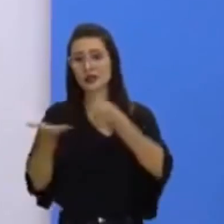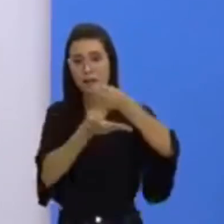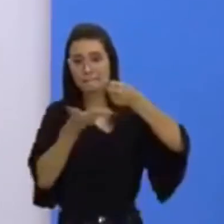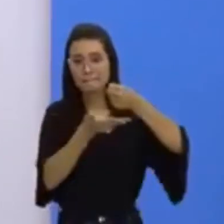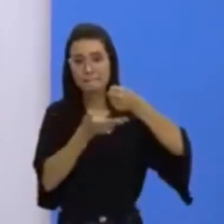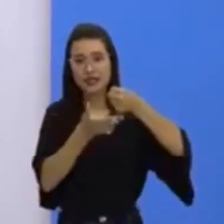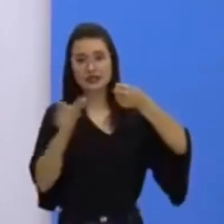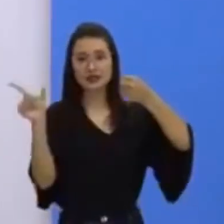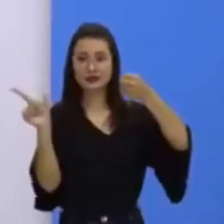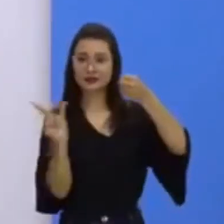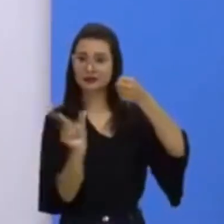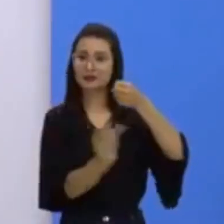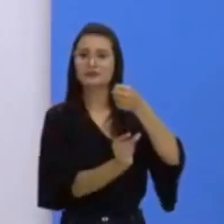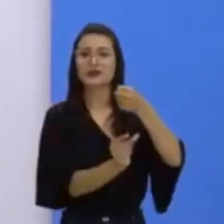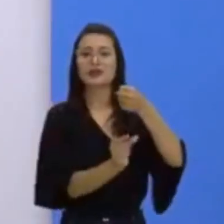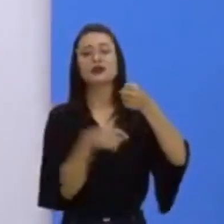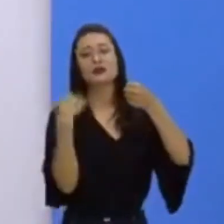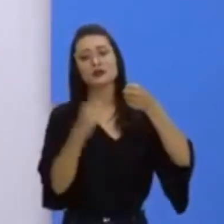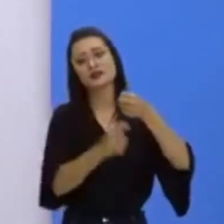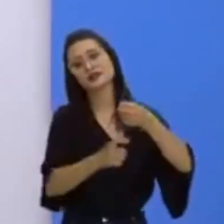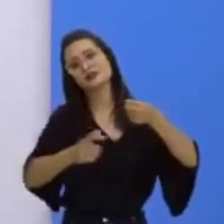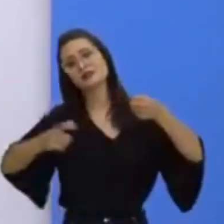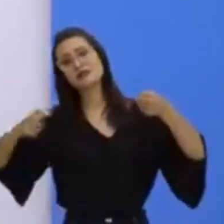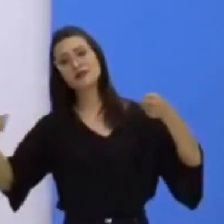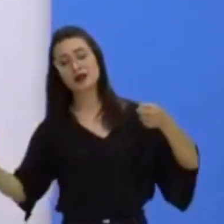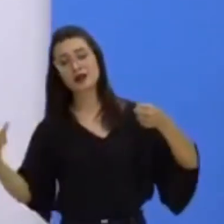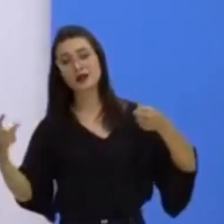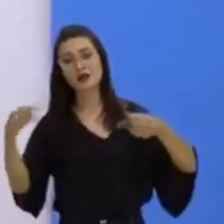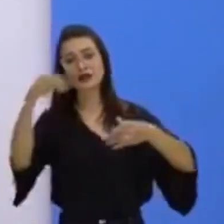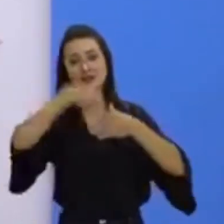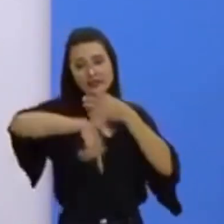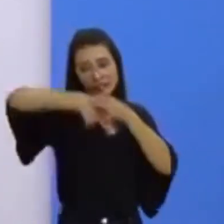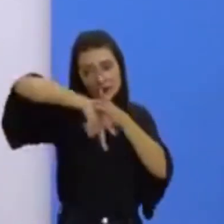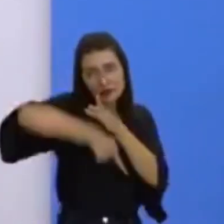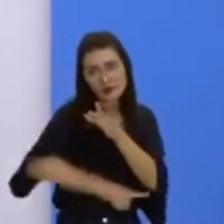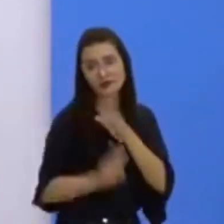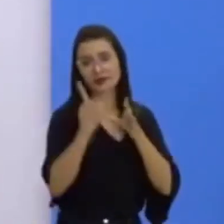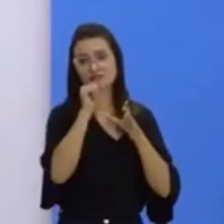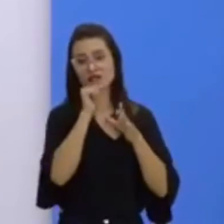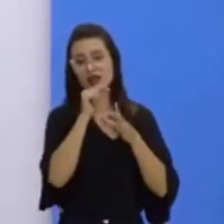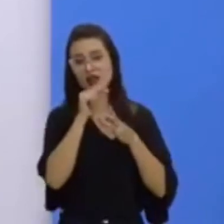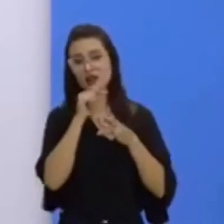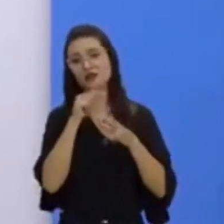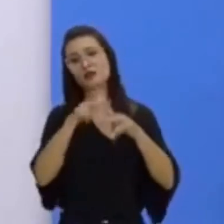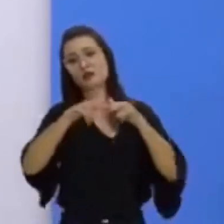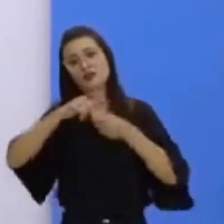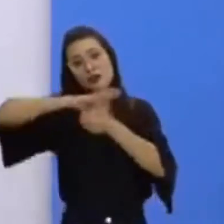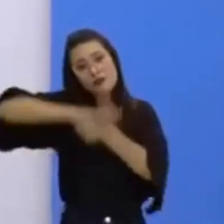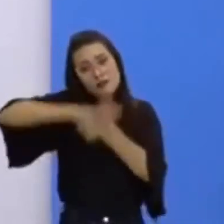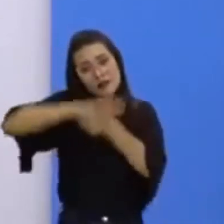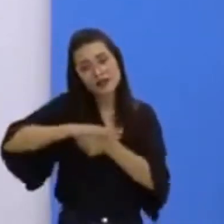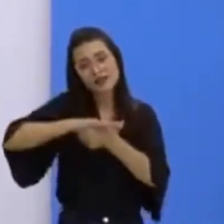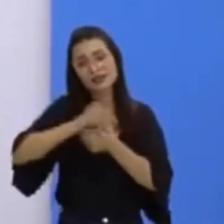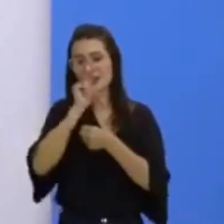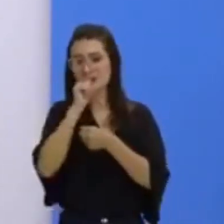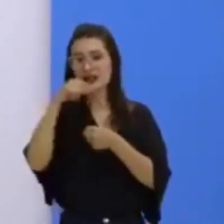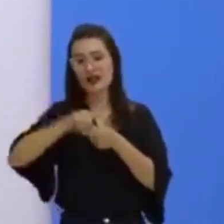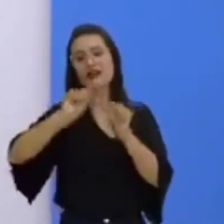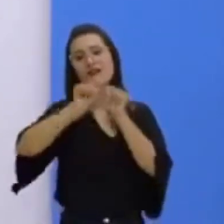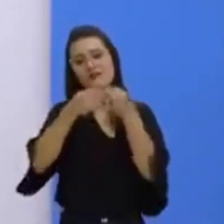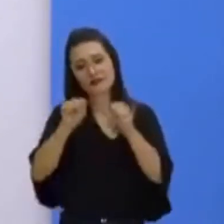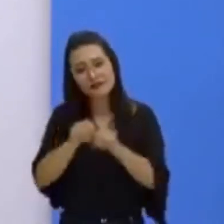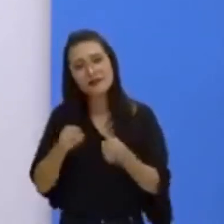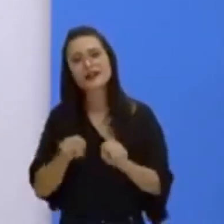base, na parte mais profunda da água. Eles são retos. Aí é claro que a água vai bater e vai derrubar.